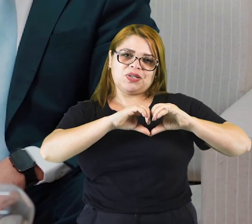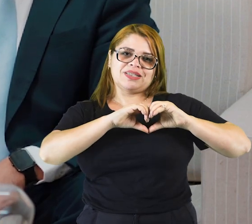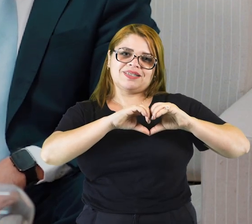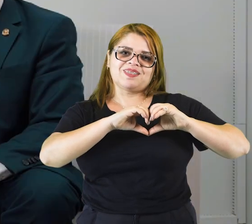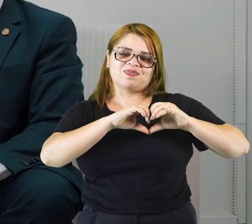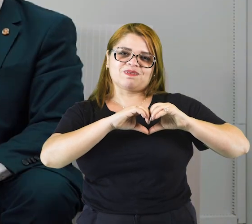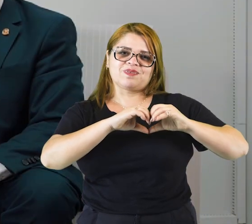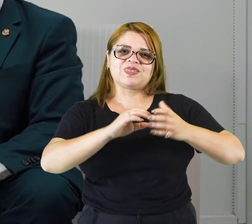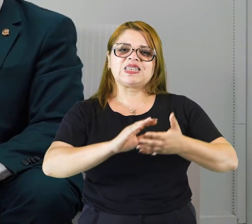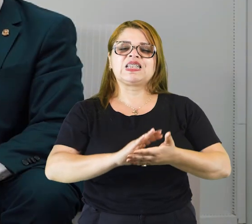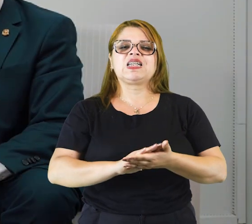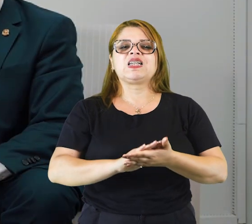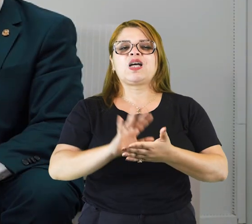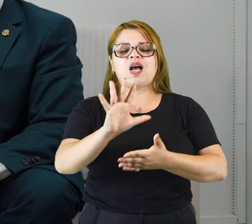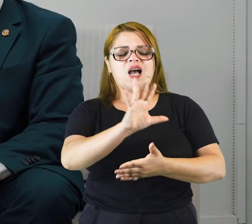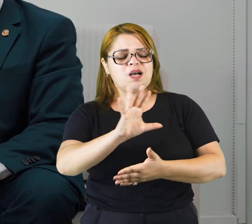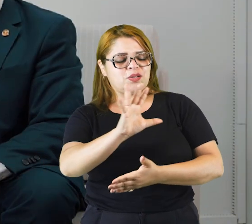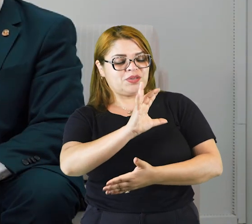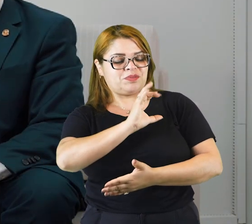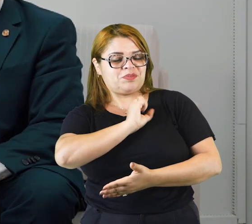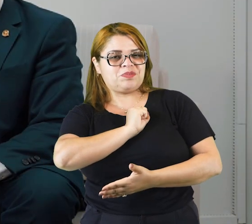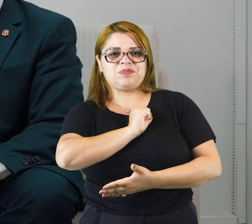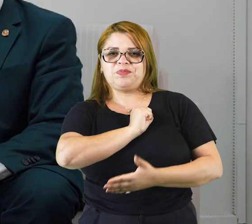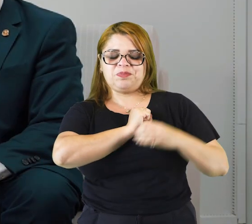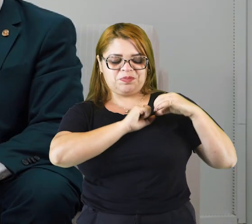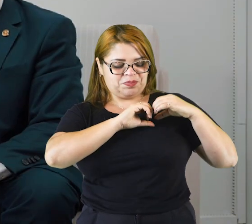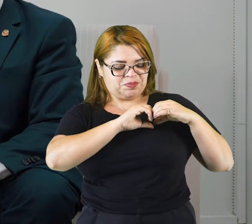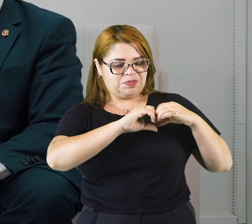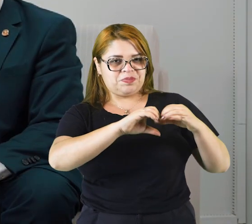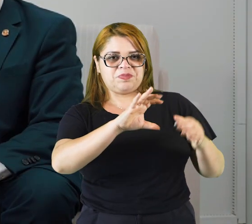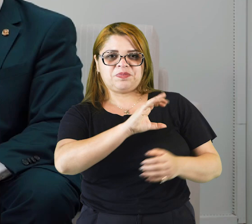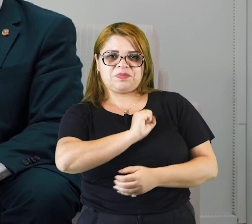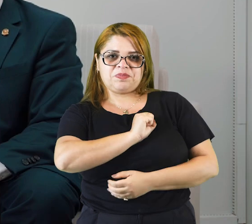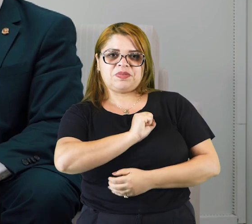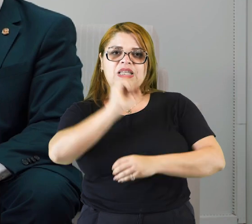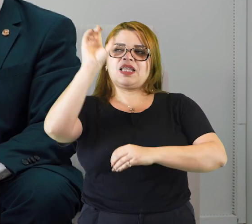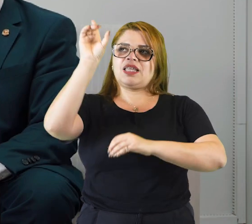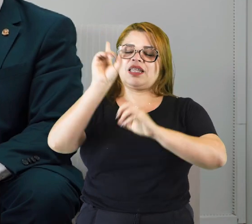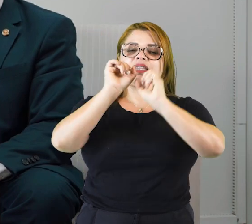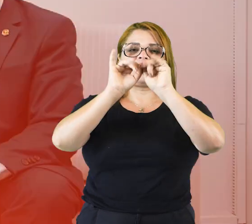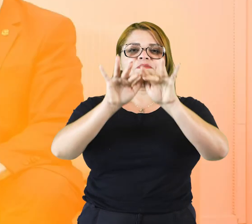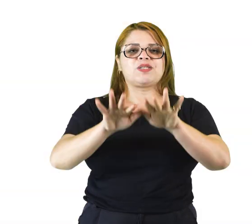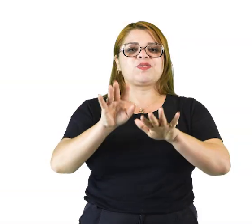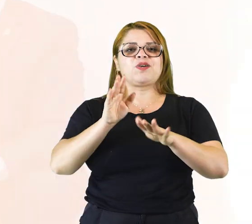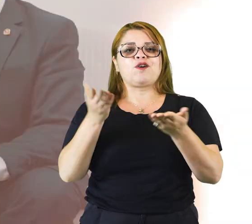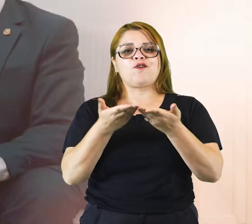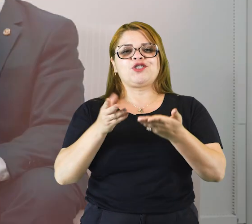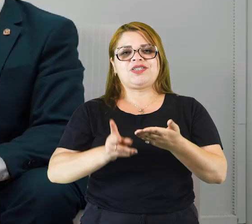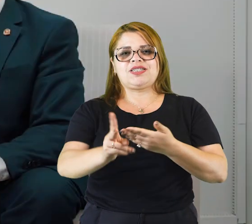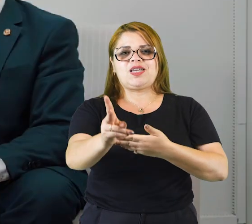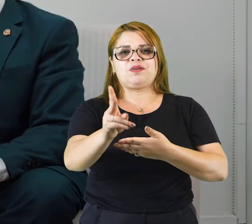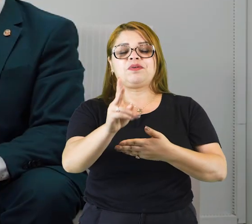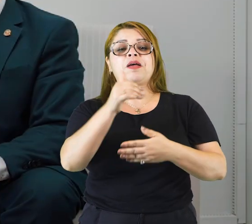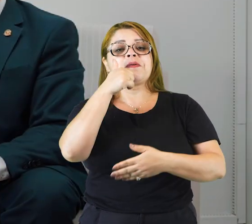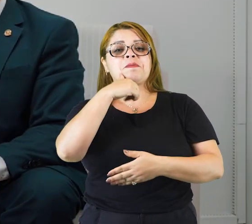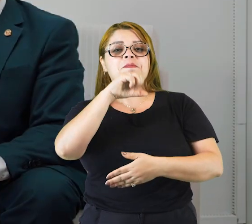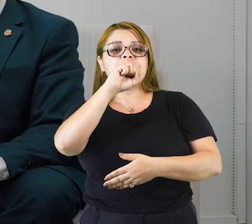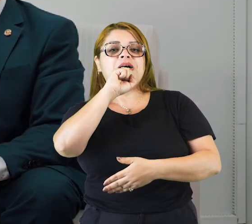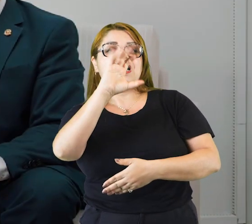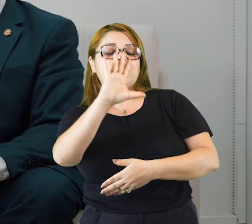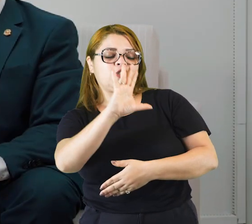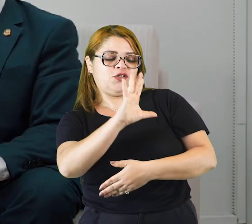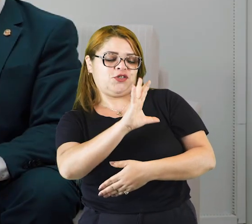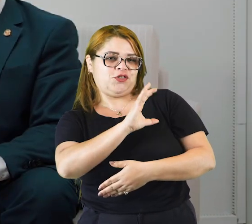virtudes. Eu amo muito a senhora, de todo o meu coração. Deus abençoe hoje e sempre. Mãe, eu te amo